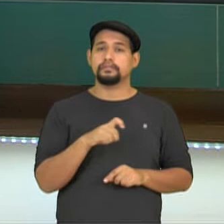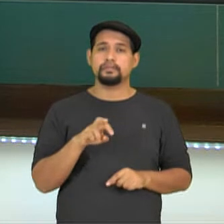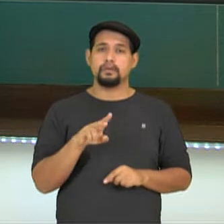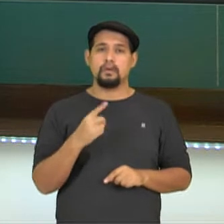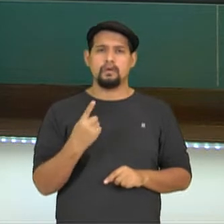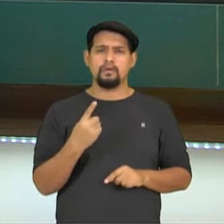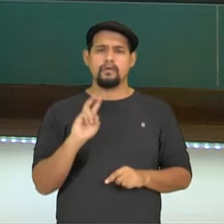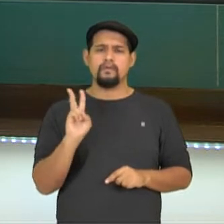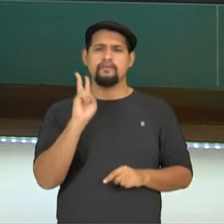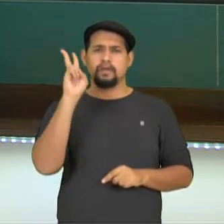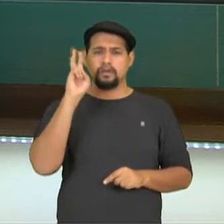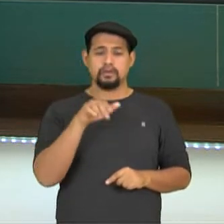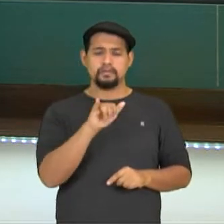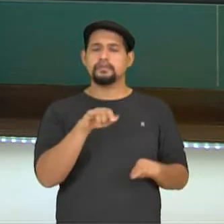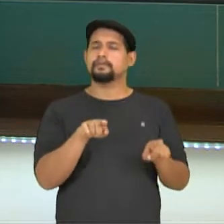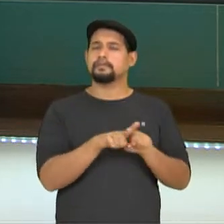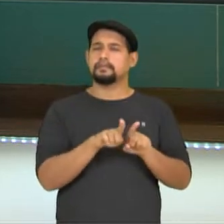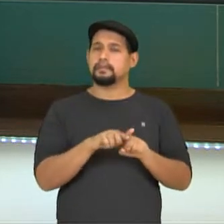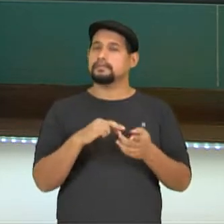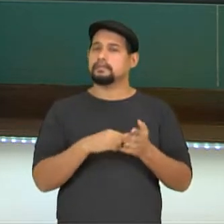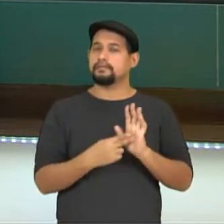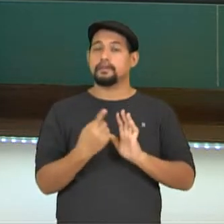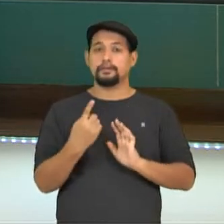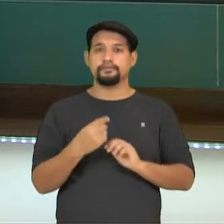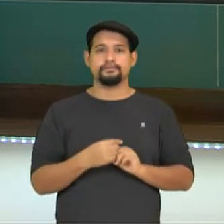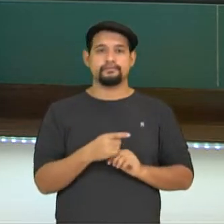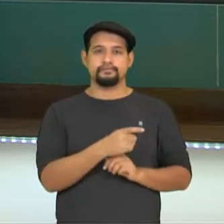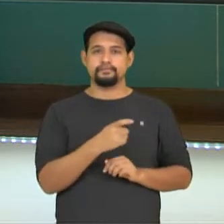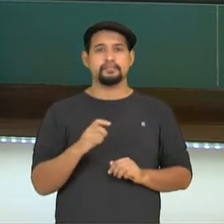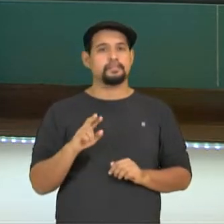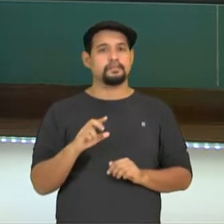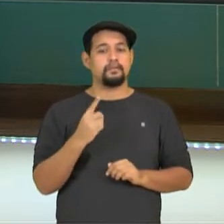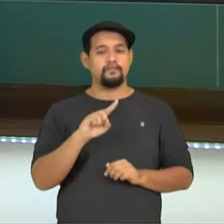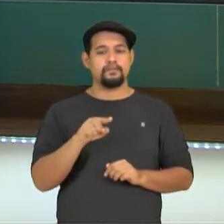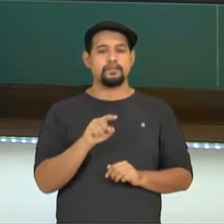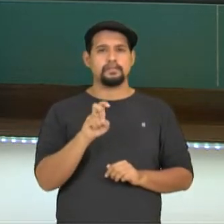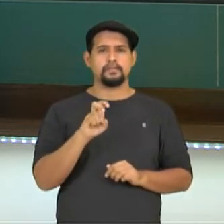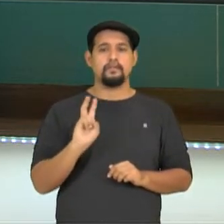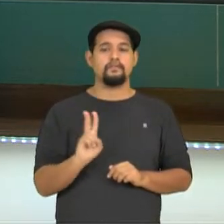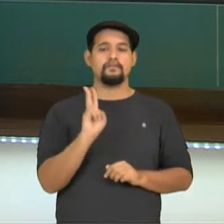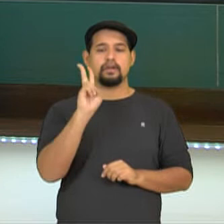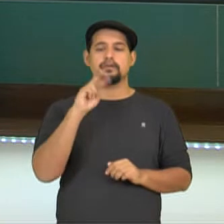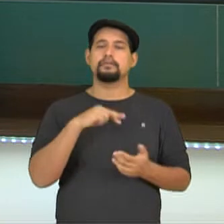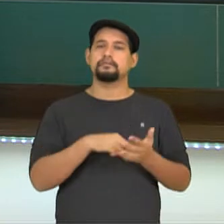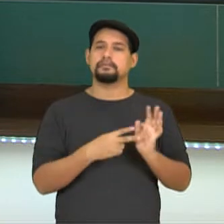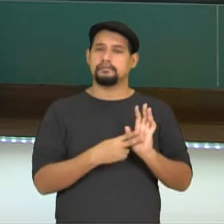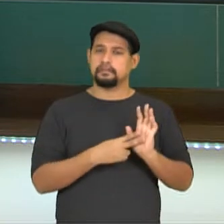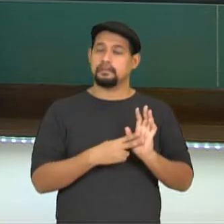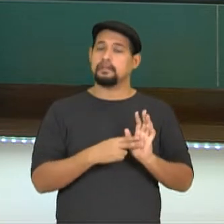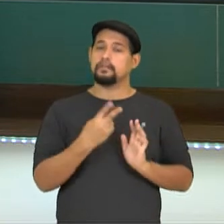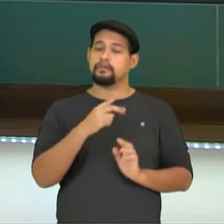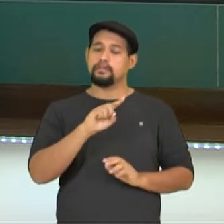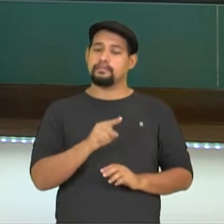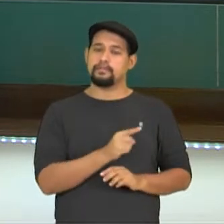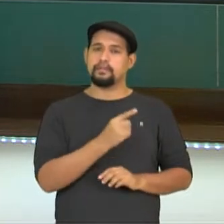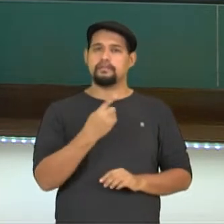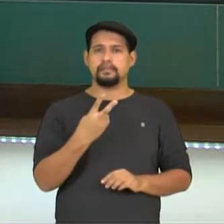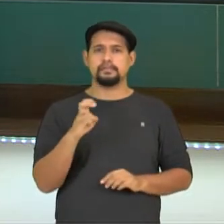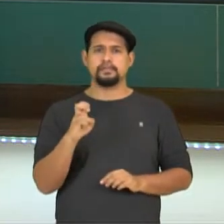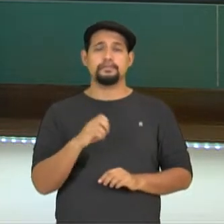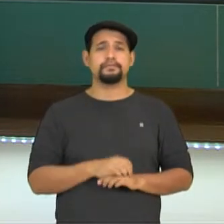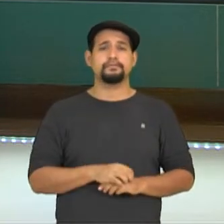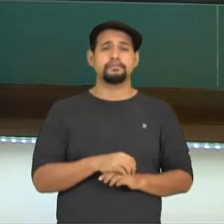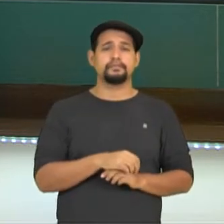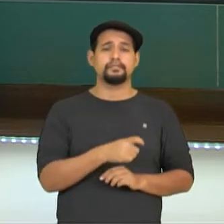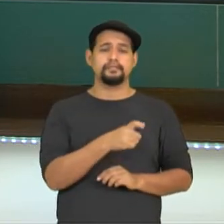o valor correspondente de y também é 1. Para x igual a 1,5, o valor correspondente de y é 2,25. E para x